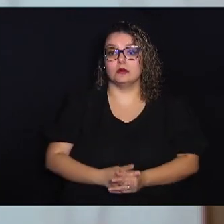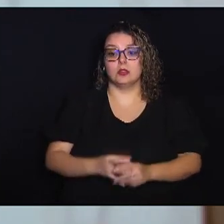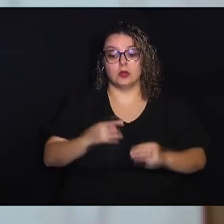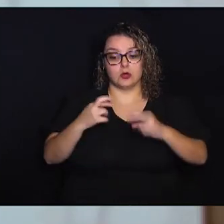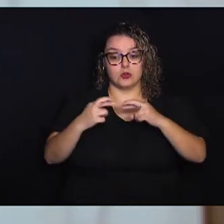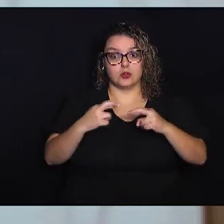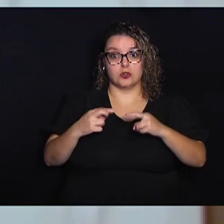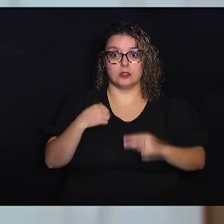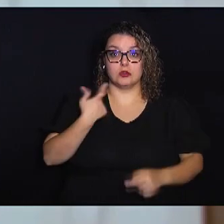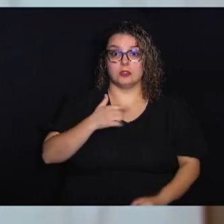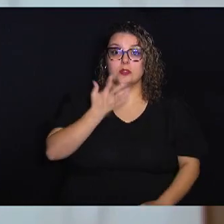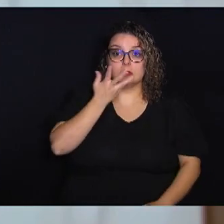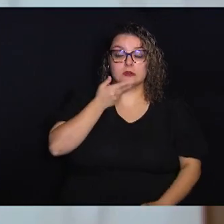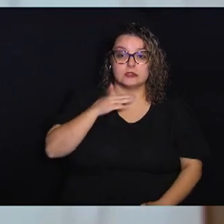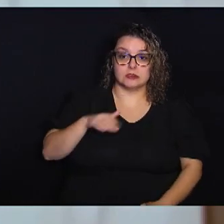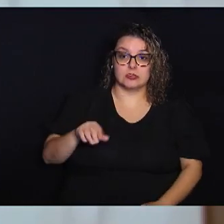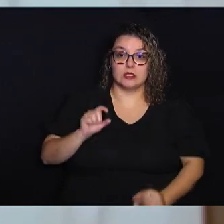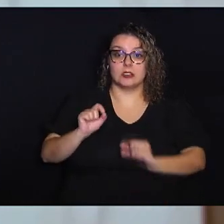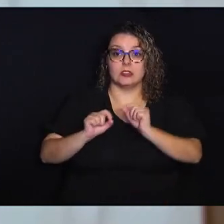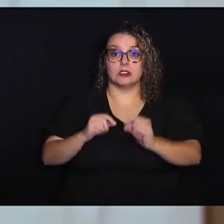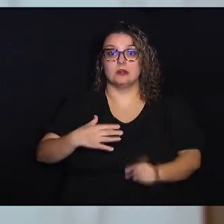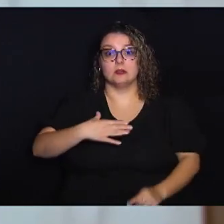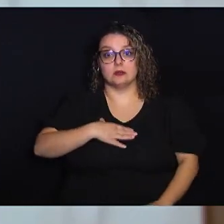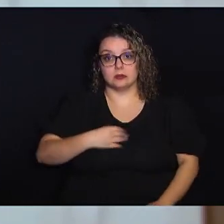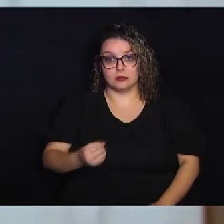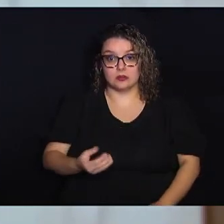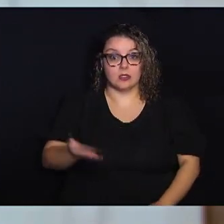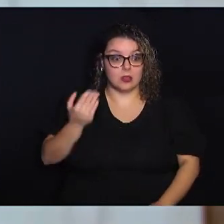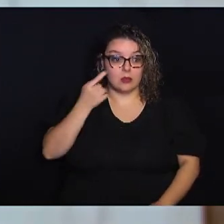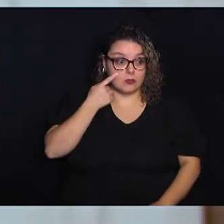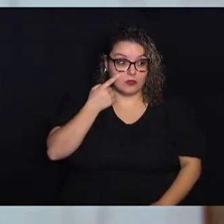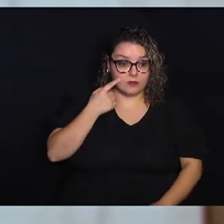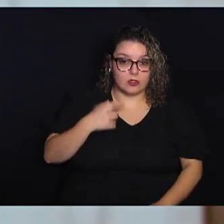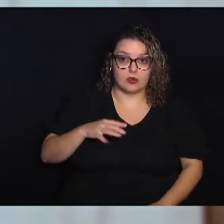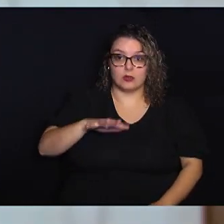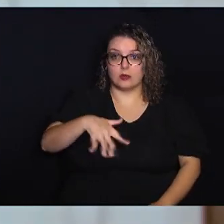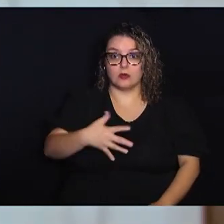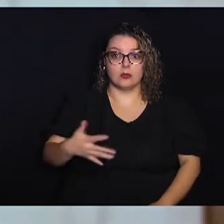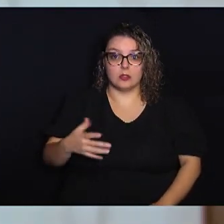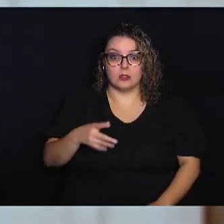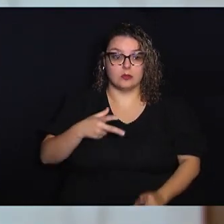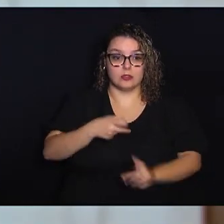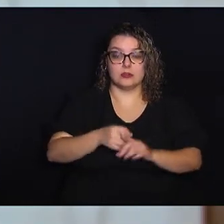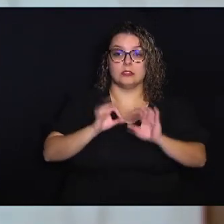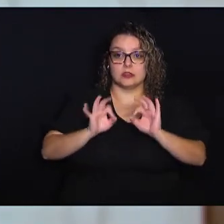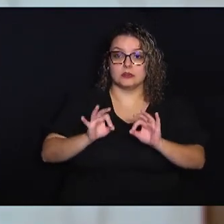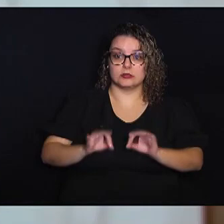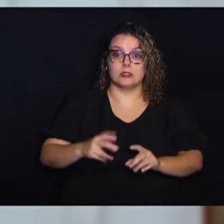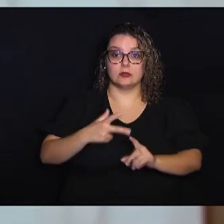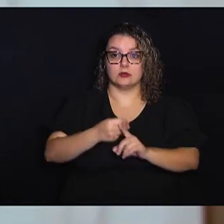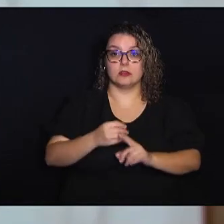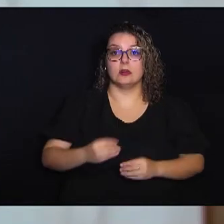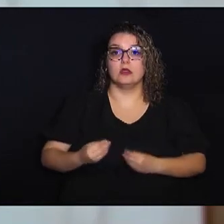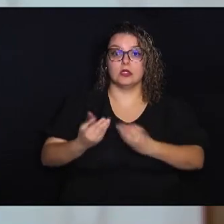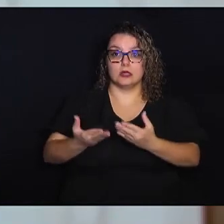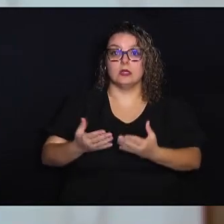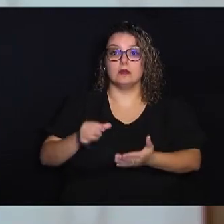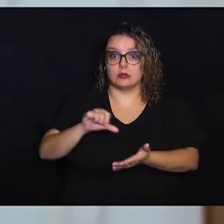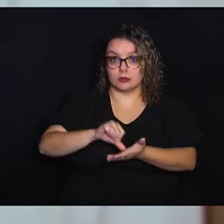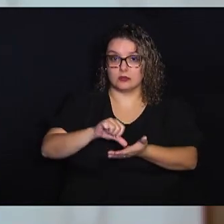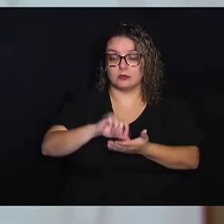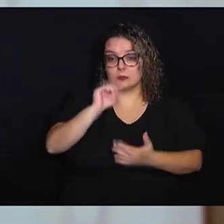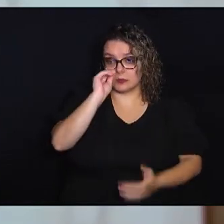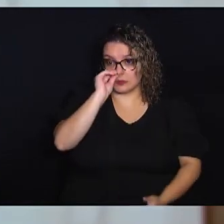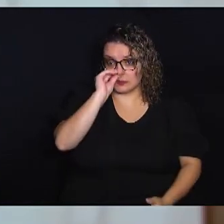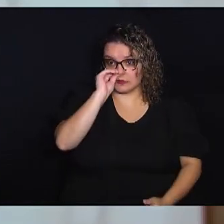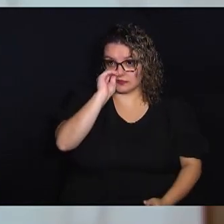com as nossas crianças, quem tem filho em casa, vamos ver aqui o calendário, ver se está ok aqui com essas vacinas, levar lá no posto, levar